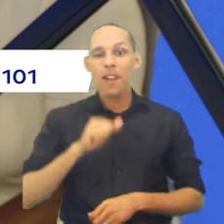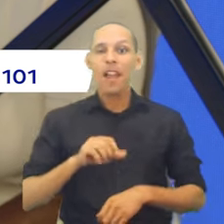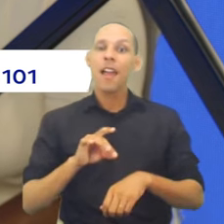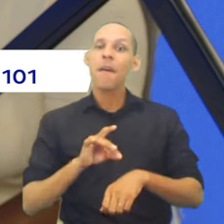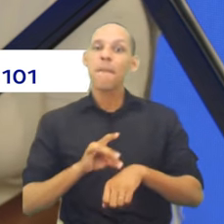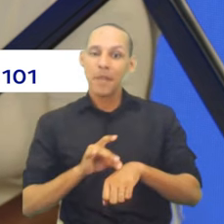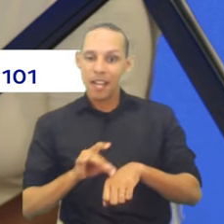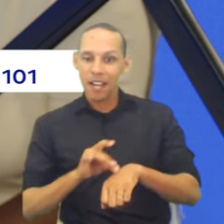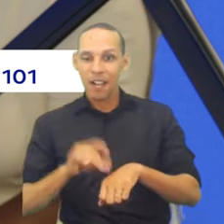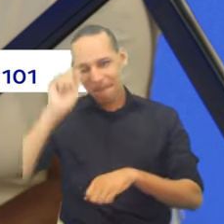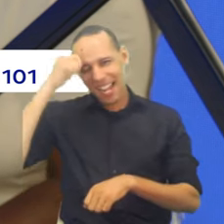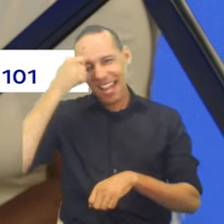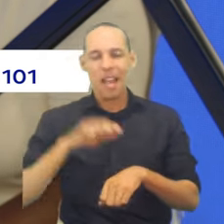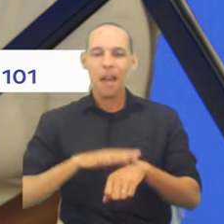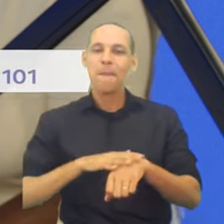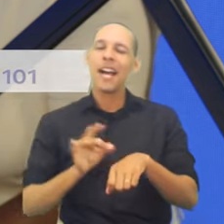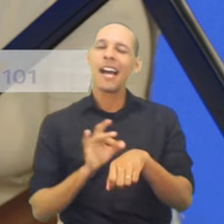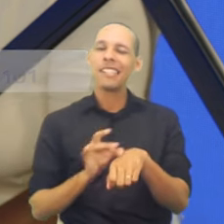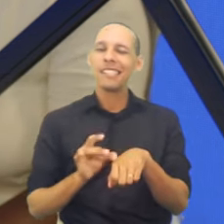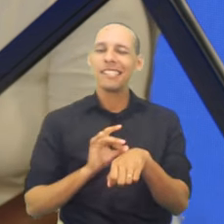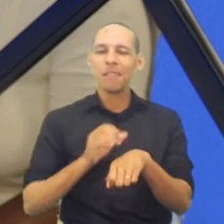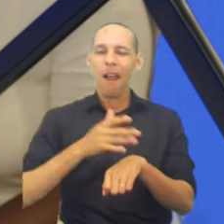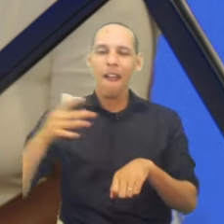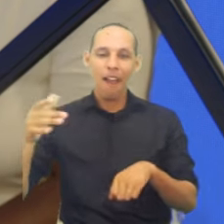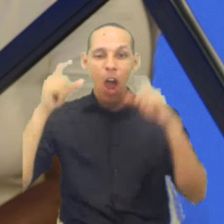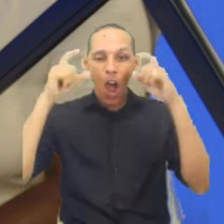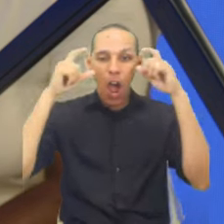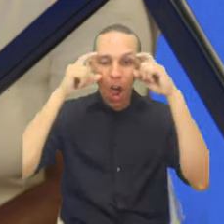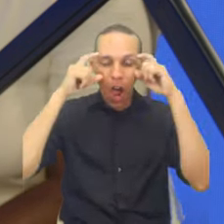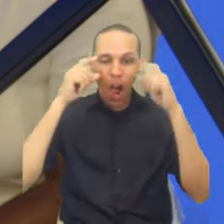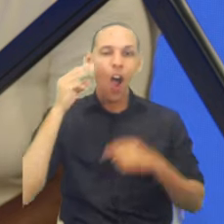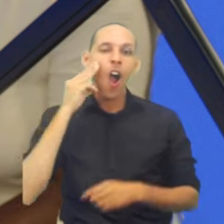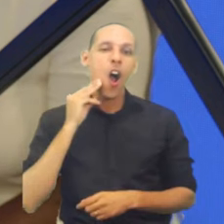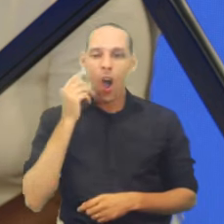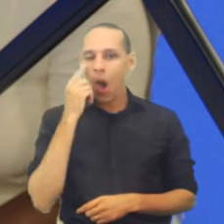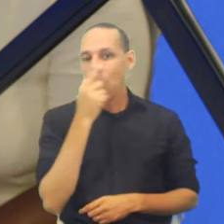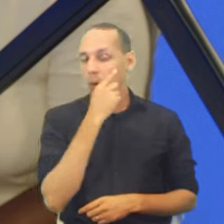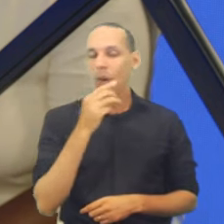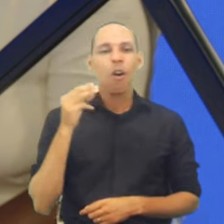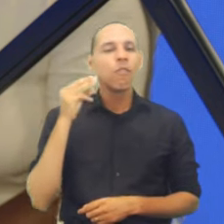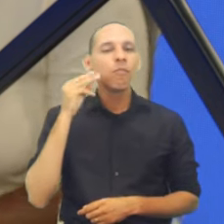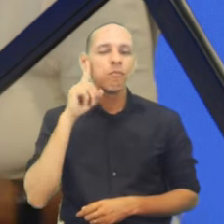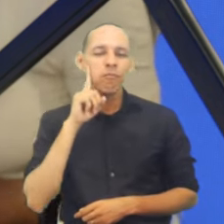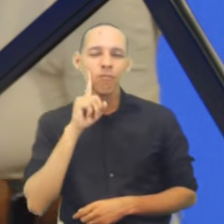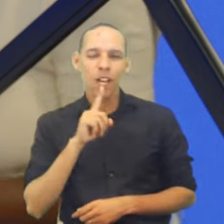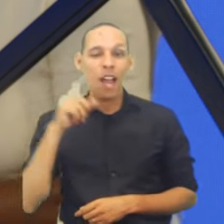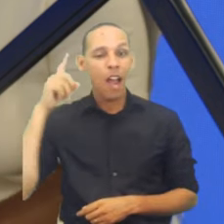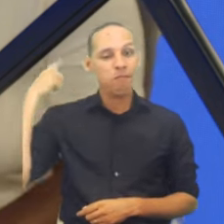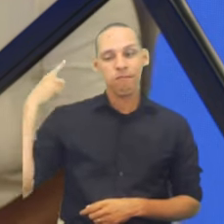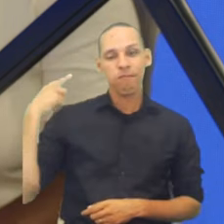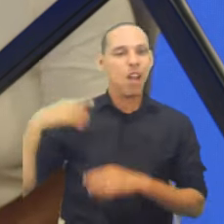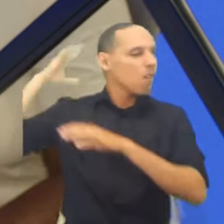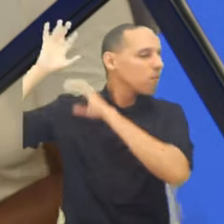retinta tenho os olhos castanhos uso óculos com formação cor-de-rosa tem um cabelo cacheado hoje tá preso num